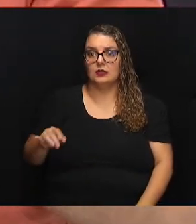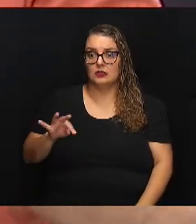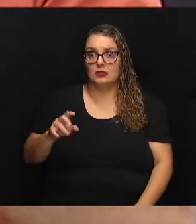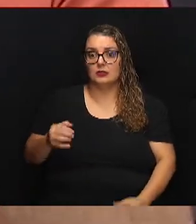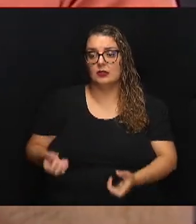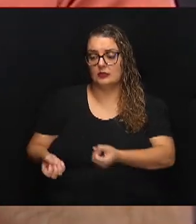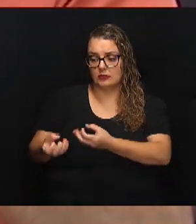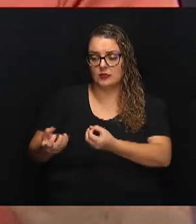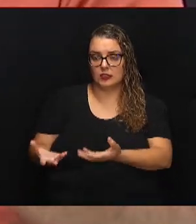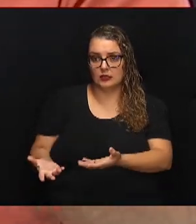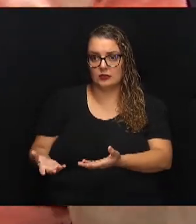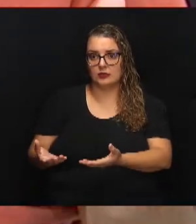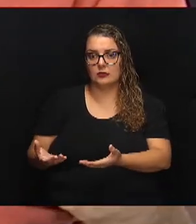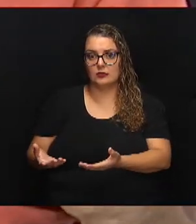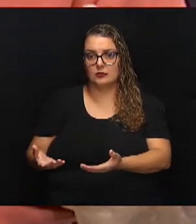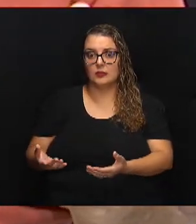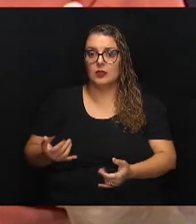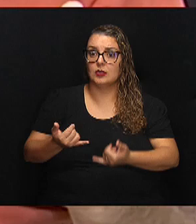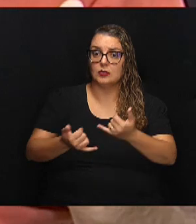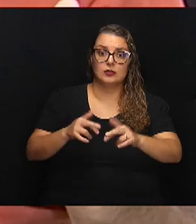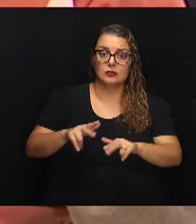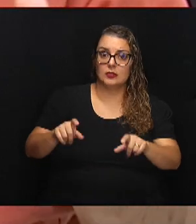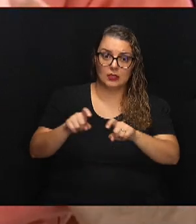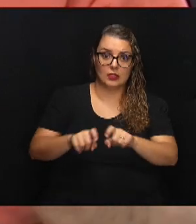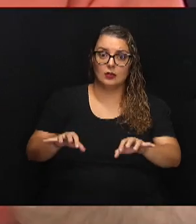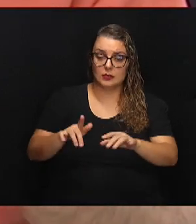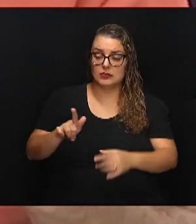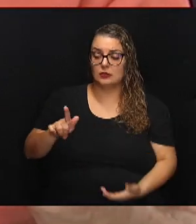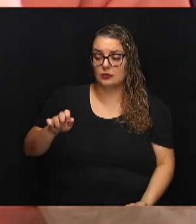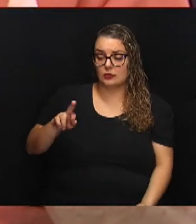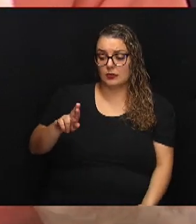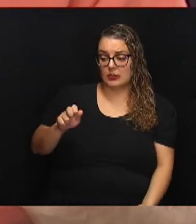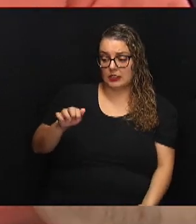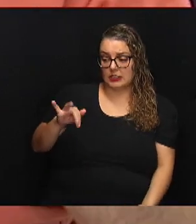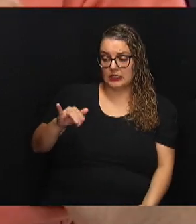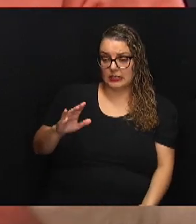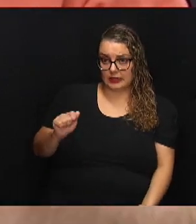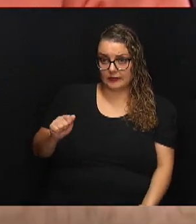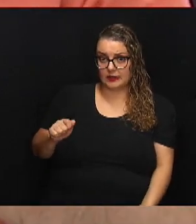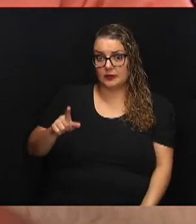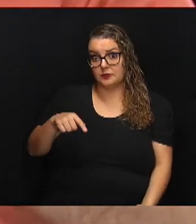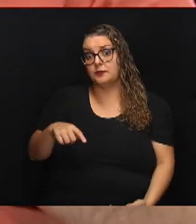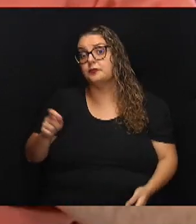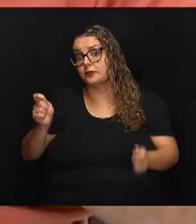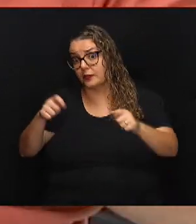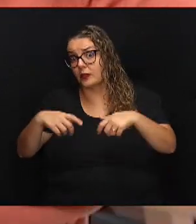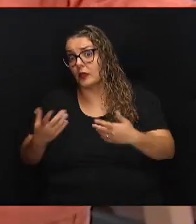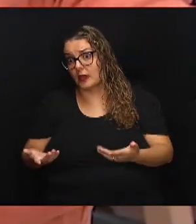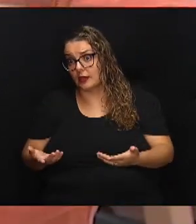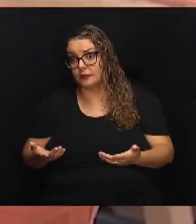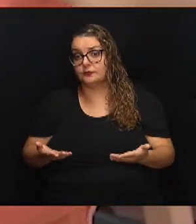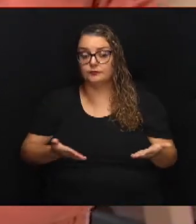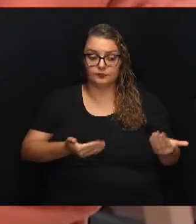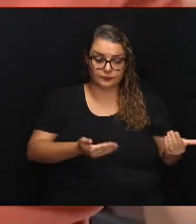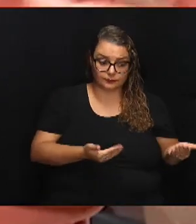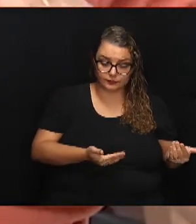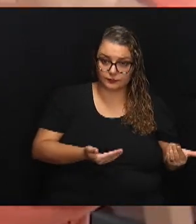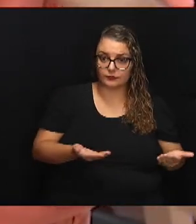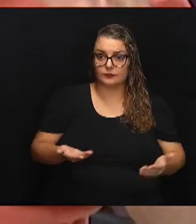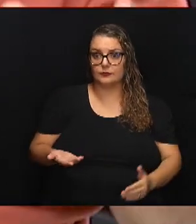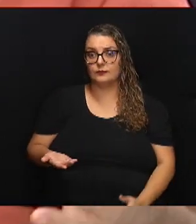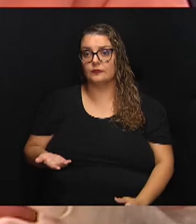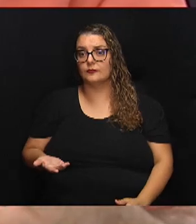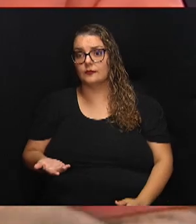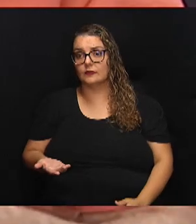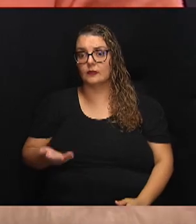também. Jogo é computação gráfica. Então, é possível esse jovem, os